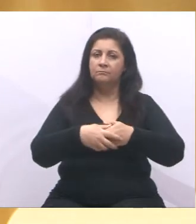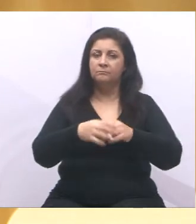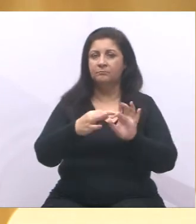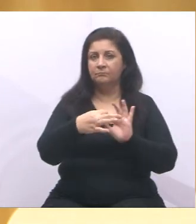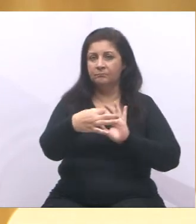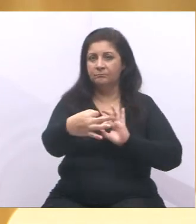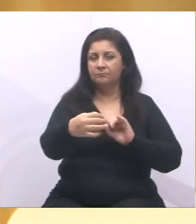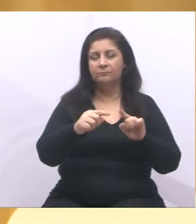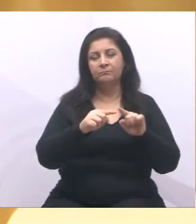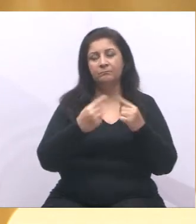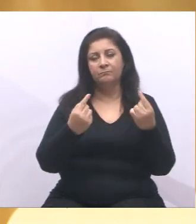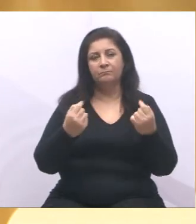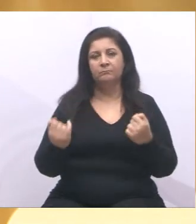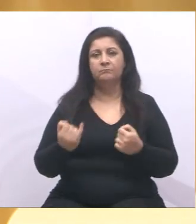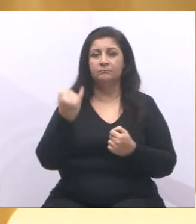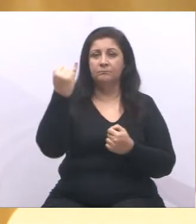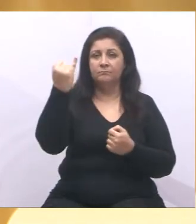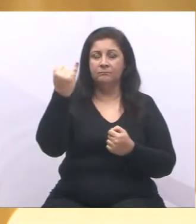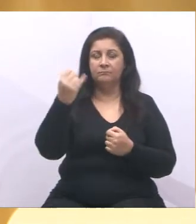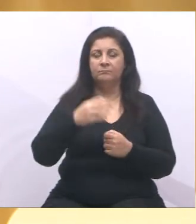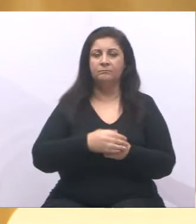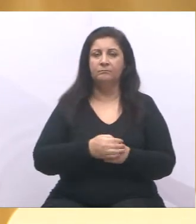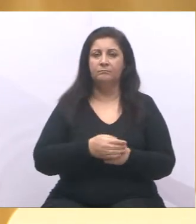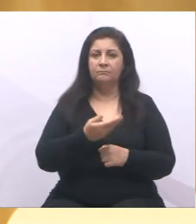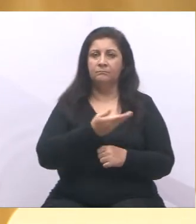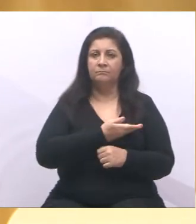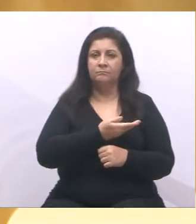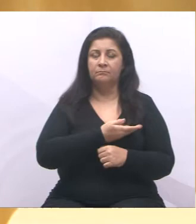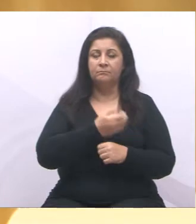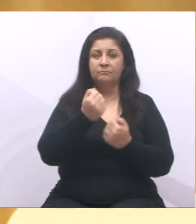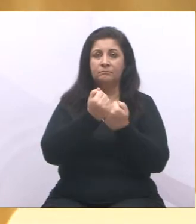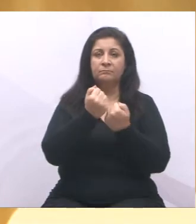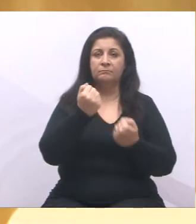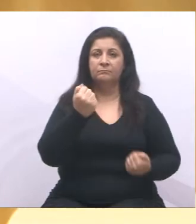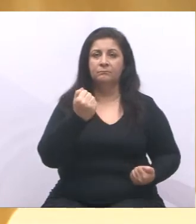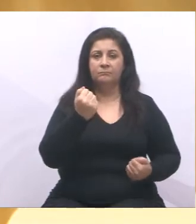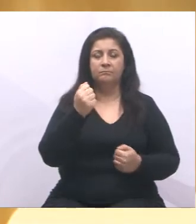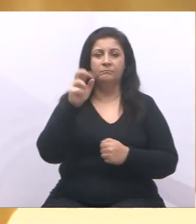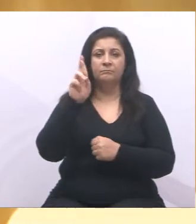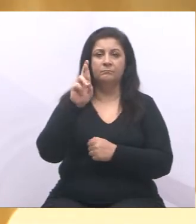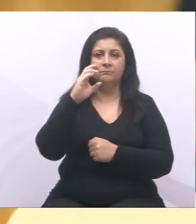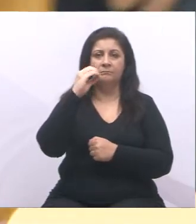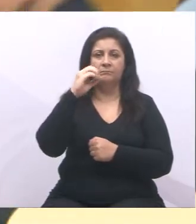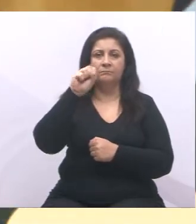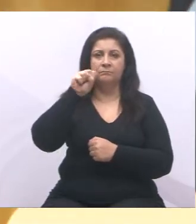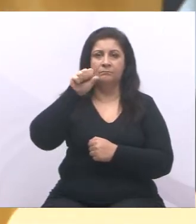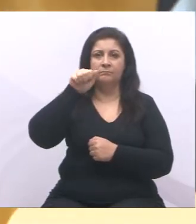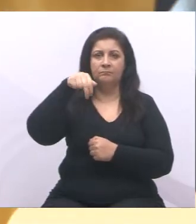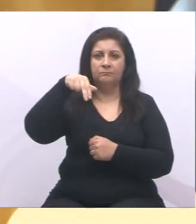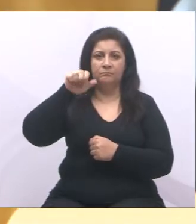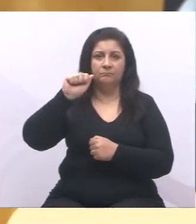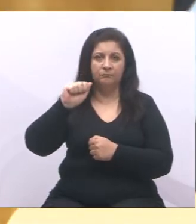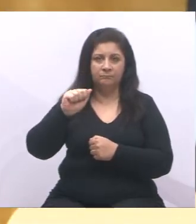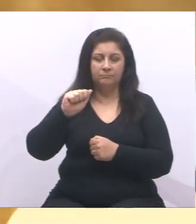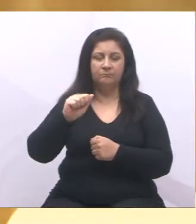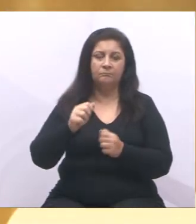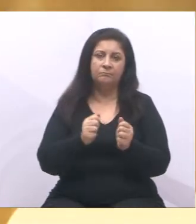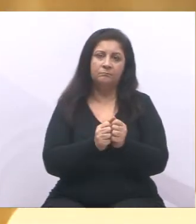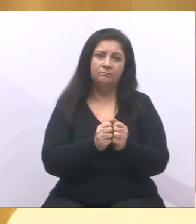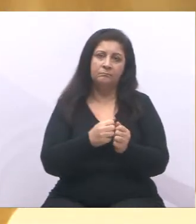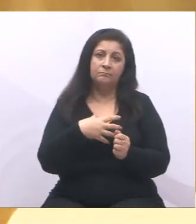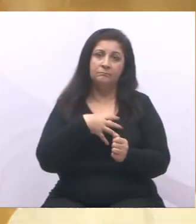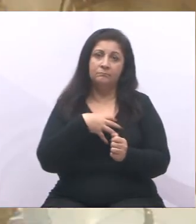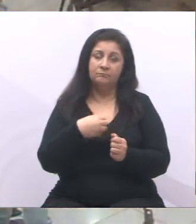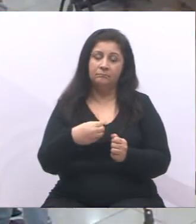a minha querida vice, doutora Rosana Gravena, que em razão do filho dela, com quem ela convive em sua